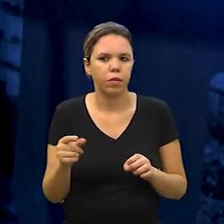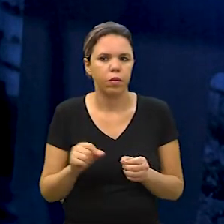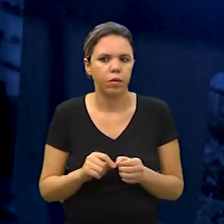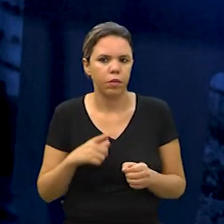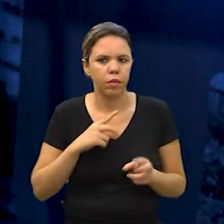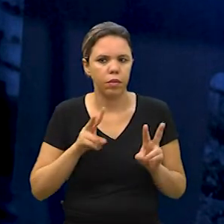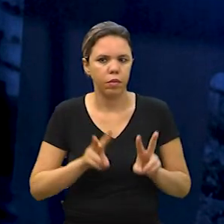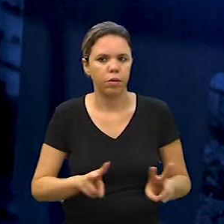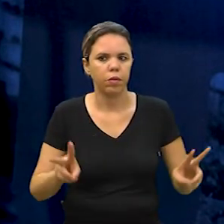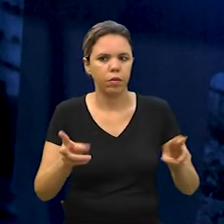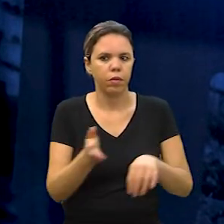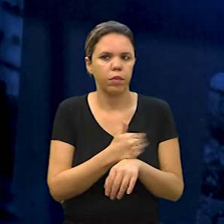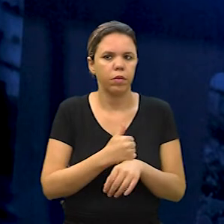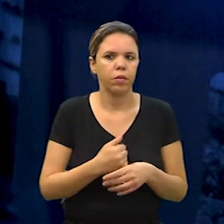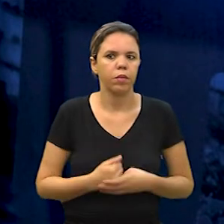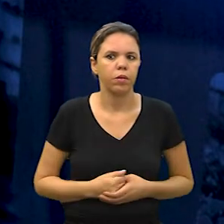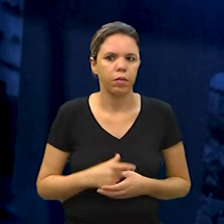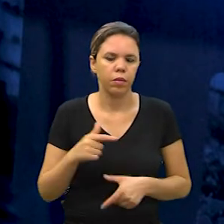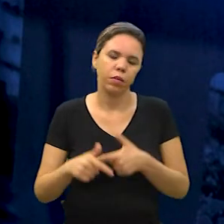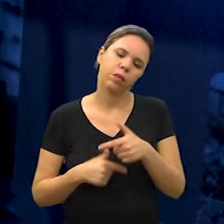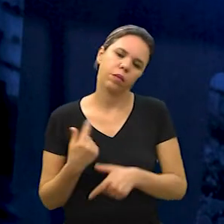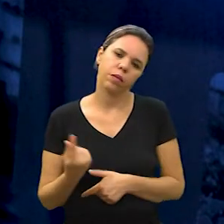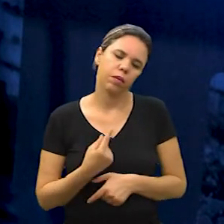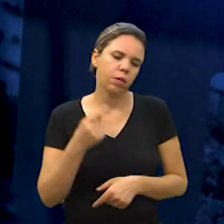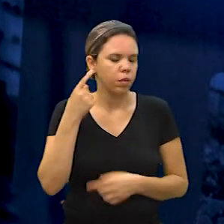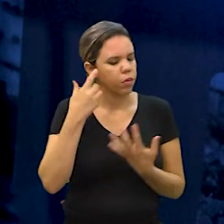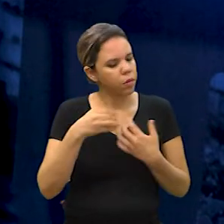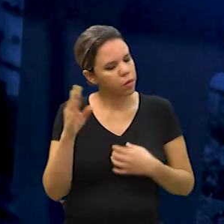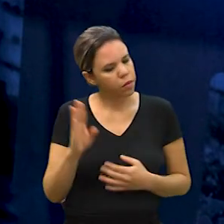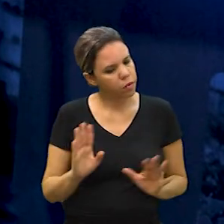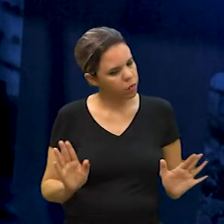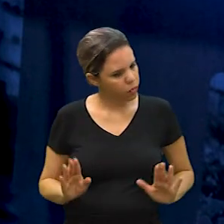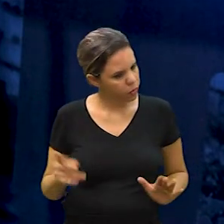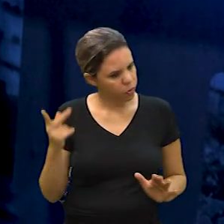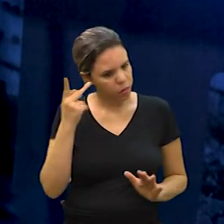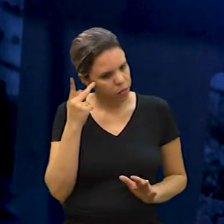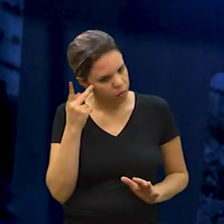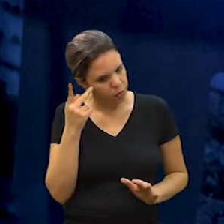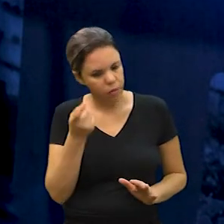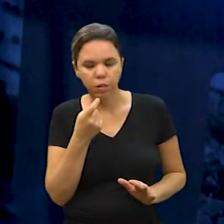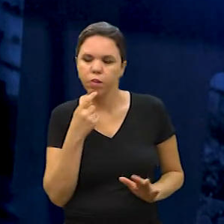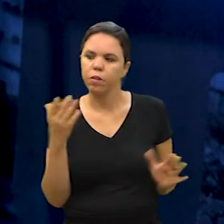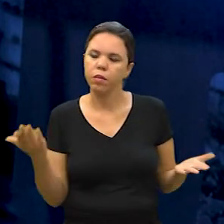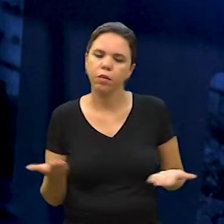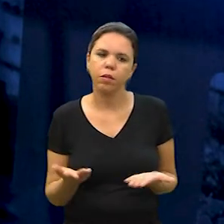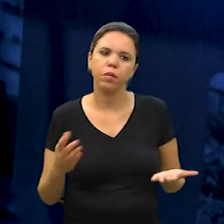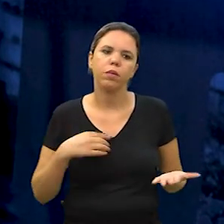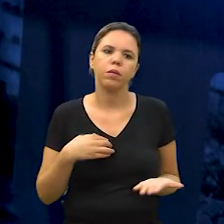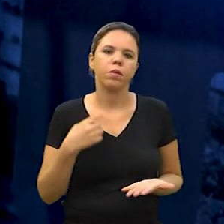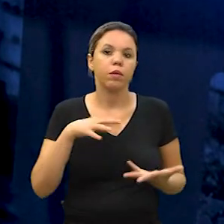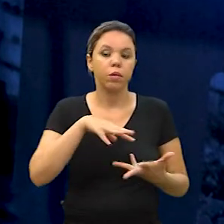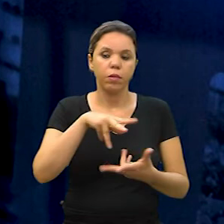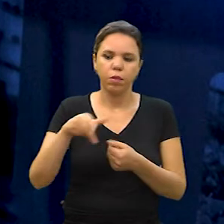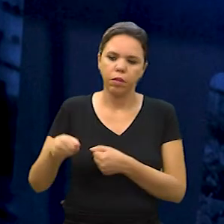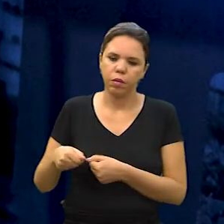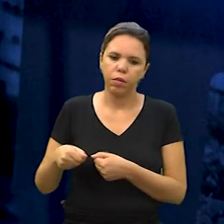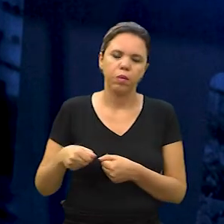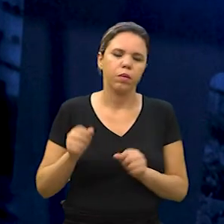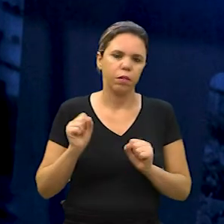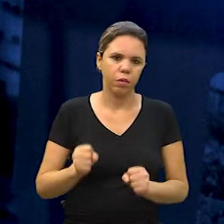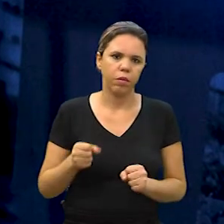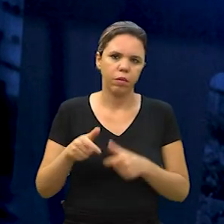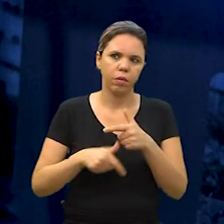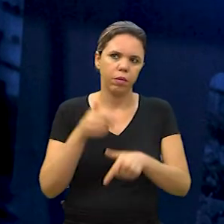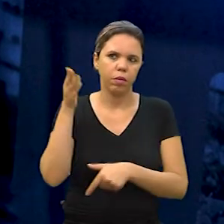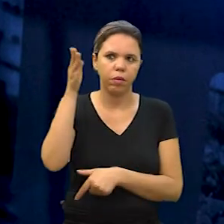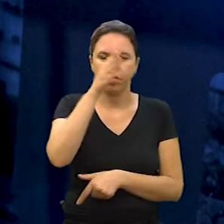ter uma visão que antes você trabalhava só pensando em Brasil, em São Paulo, em Campinas, hoje o mundo está a teus pés. É questão